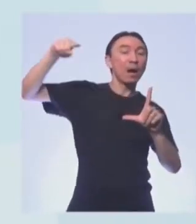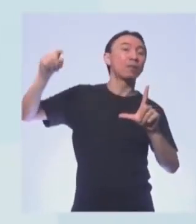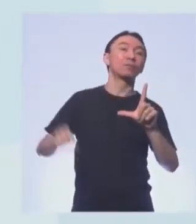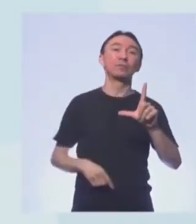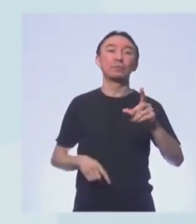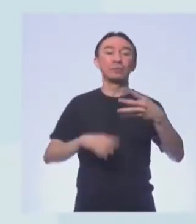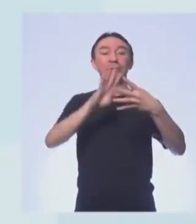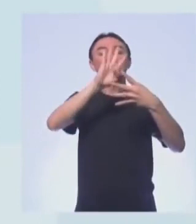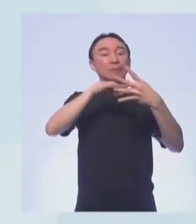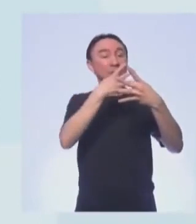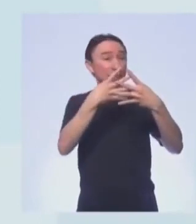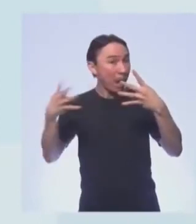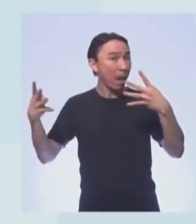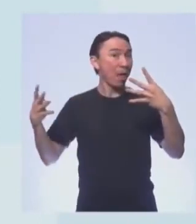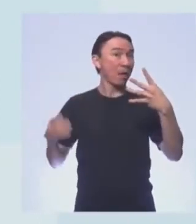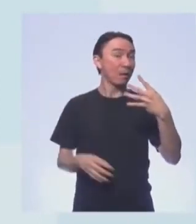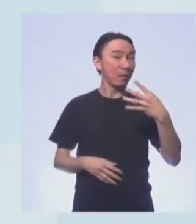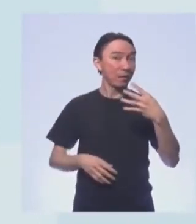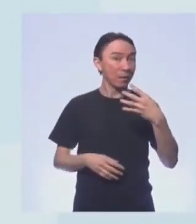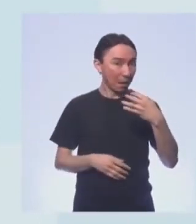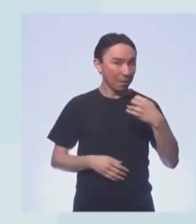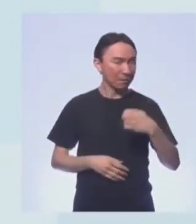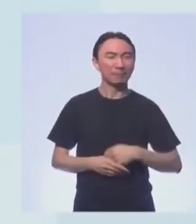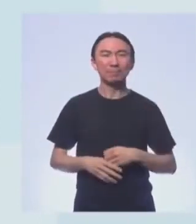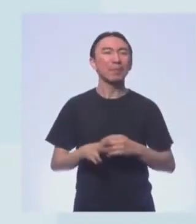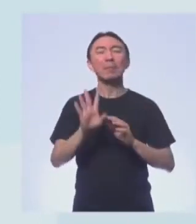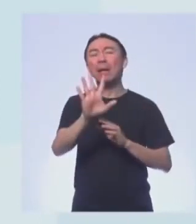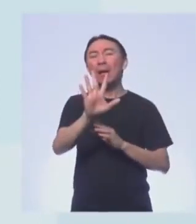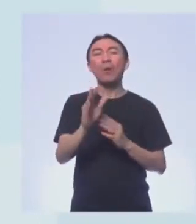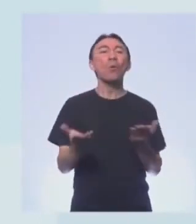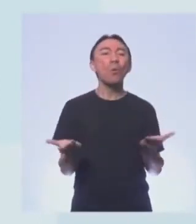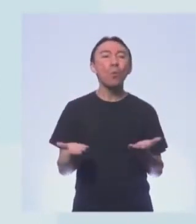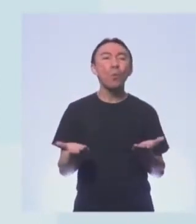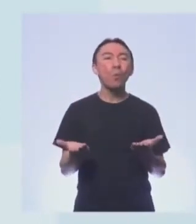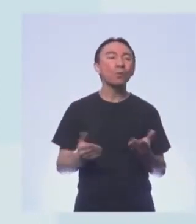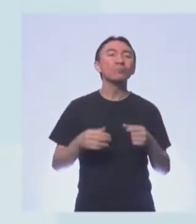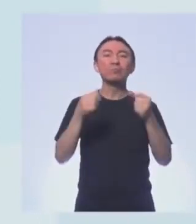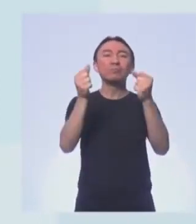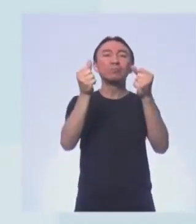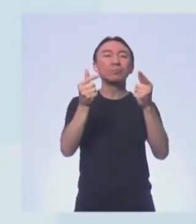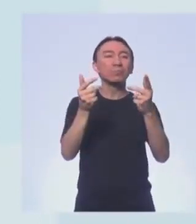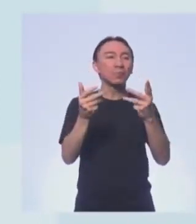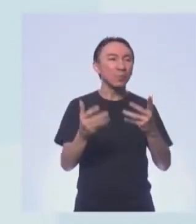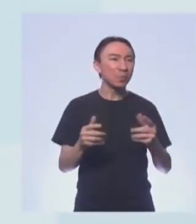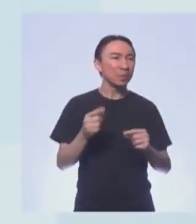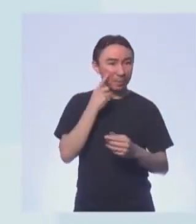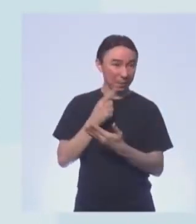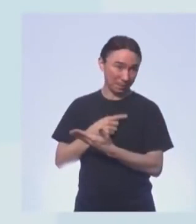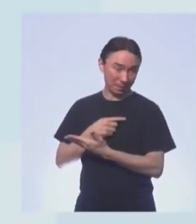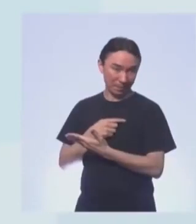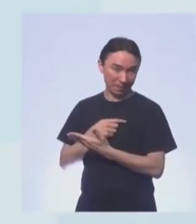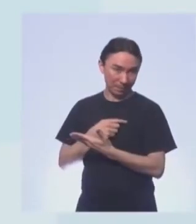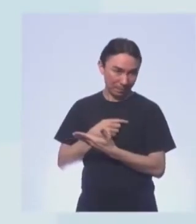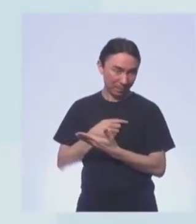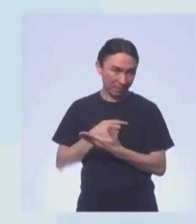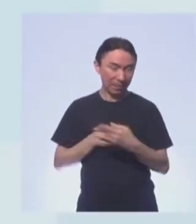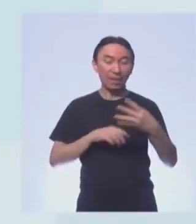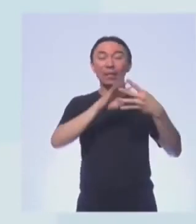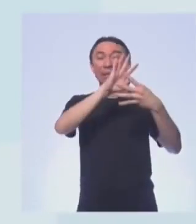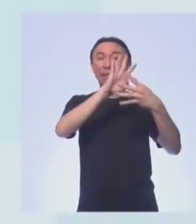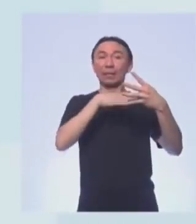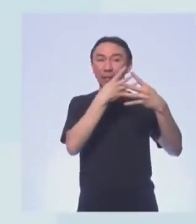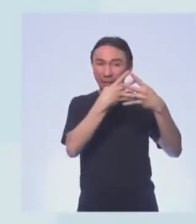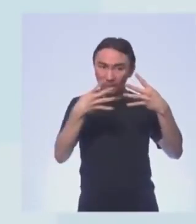o rumo aí da nossa aula. Agora, vamos ver sobre o que falaremos, né? Então, tem exemplo aí de tabela, né? Essa tabelinha que é básica aí